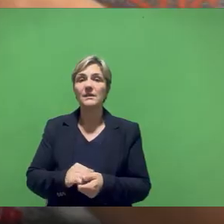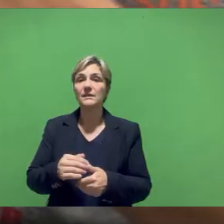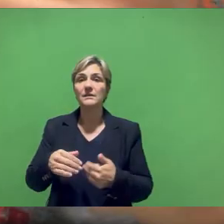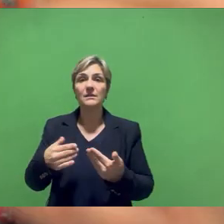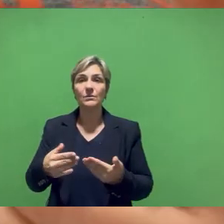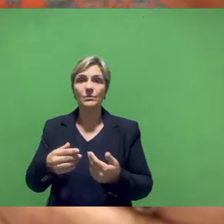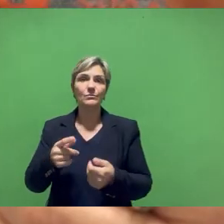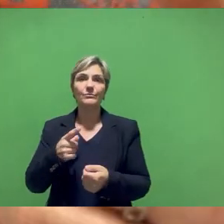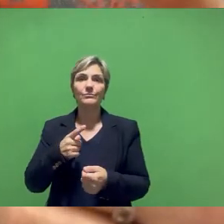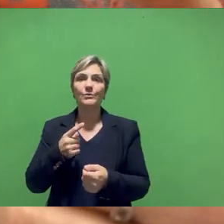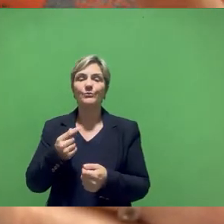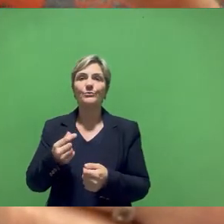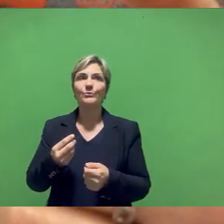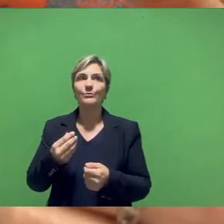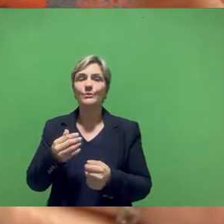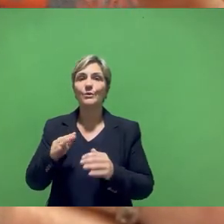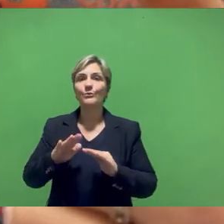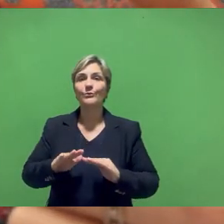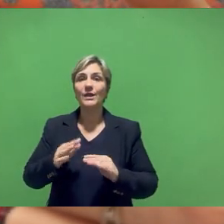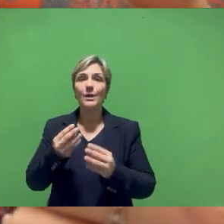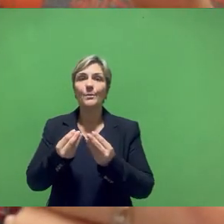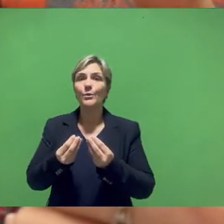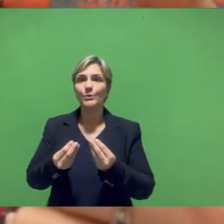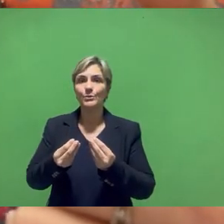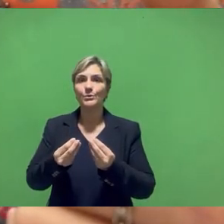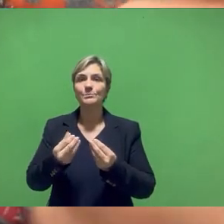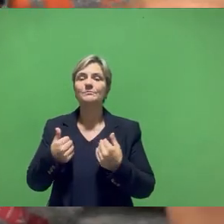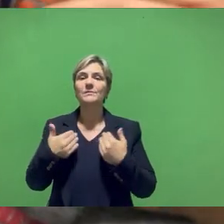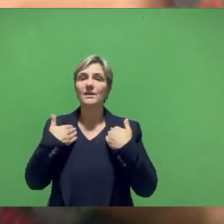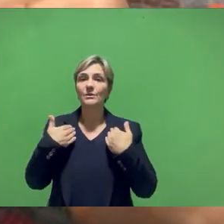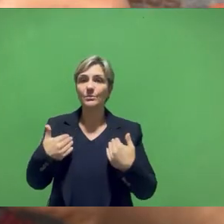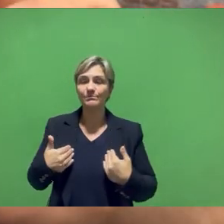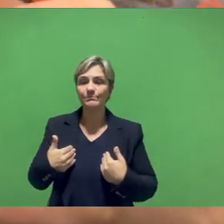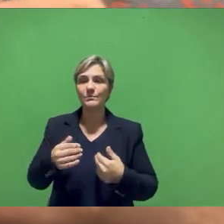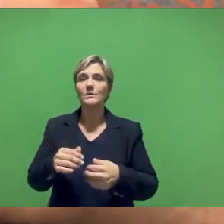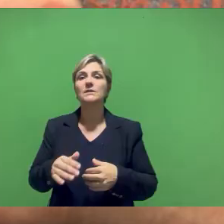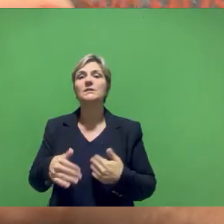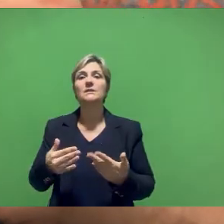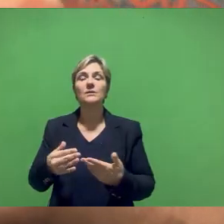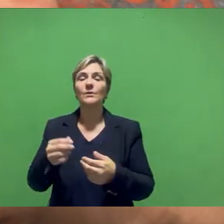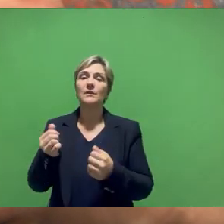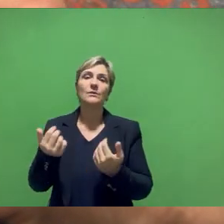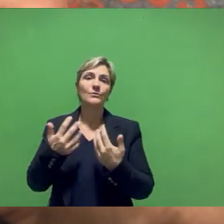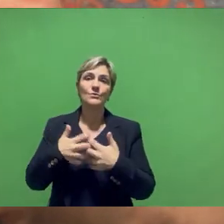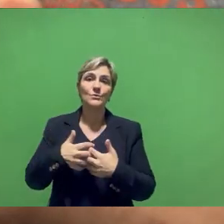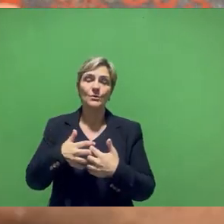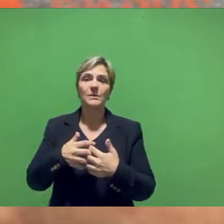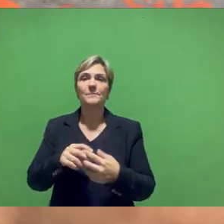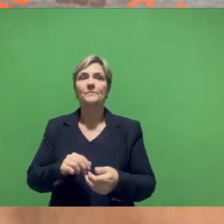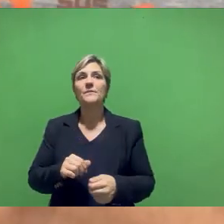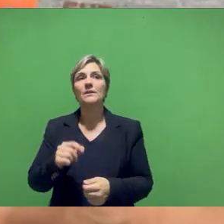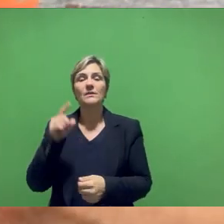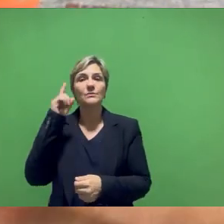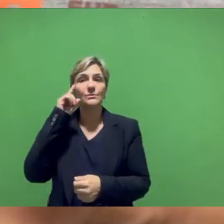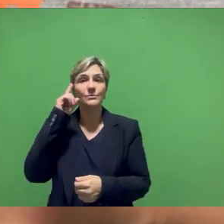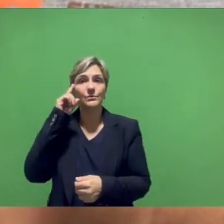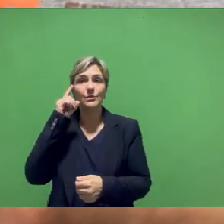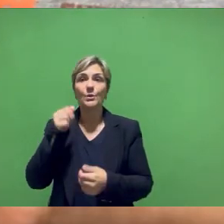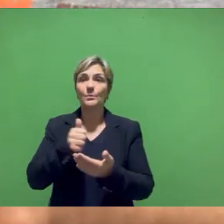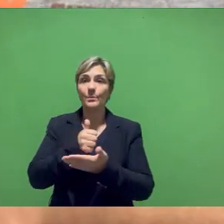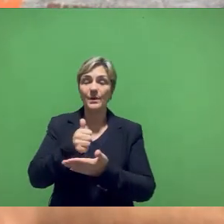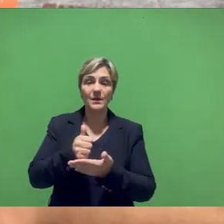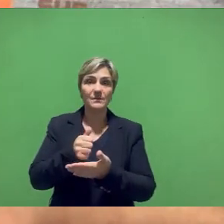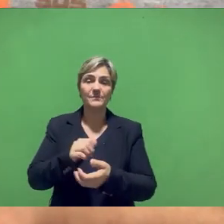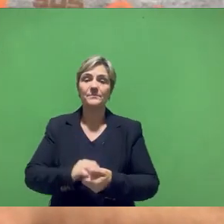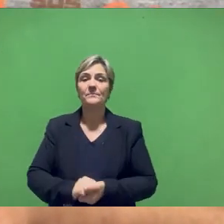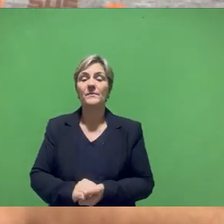mantém, né, muito tempo no organismo, então ela não funciona bem dessa maneira, tá? Para ser usada como no dia a dia como